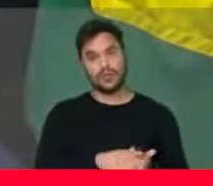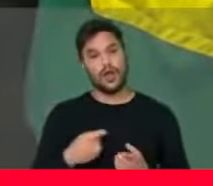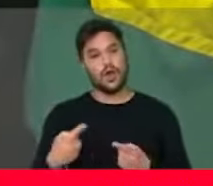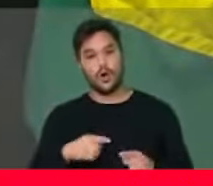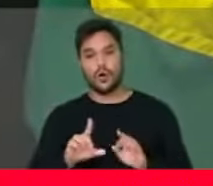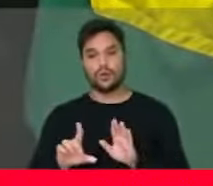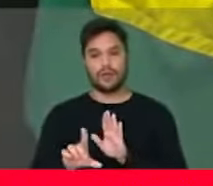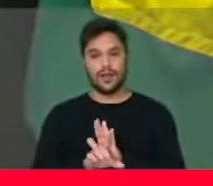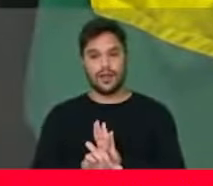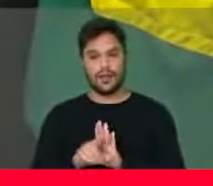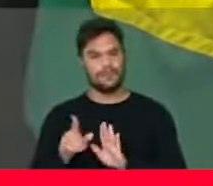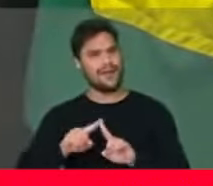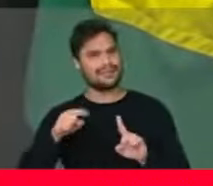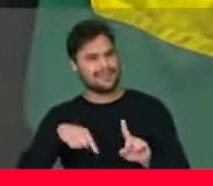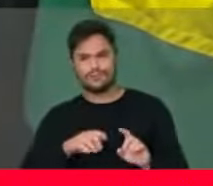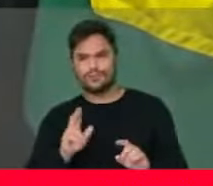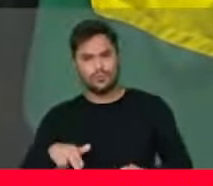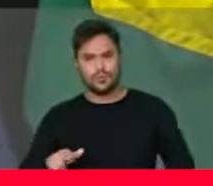jamais cometidas.